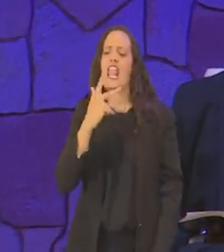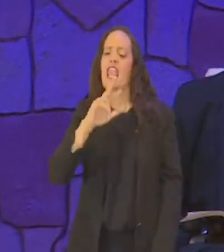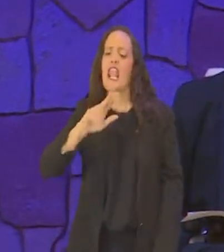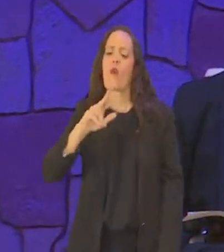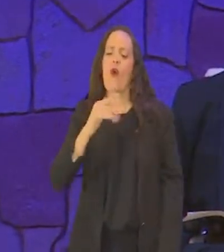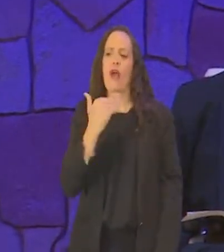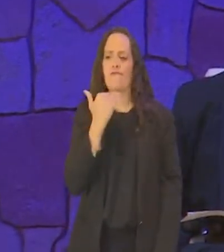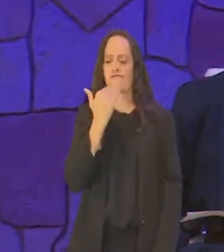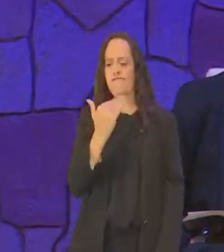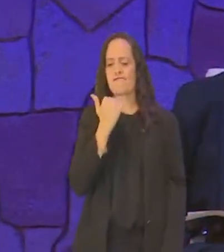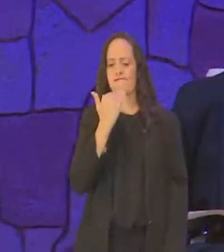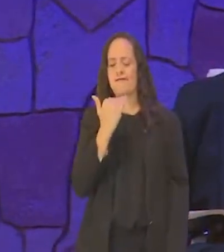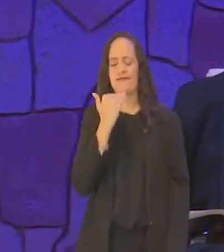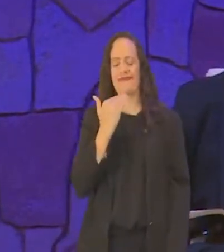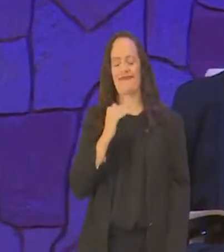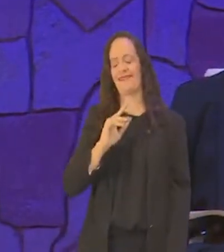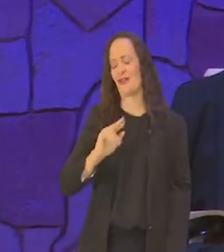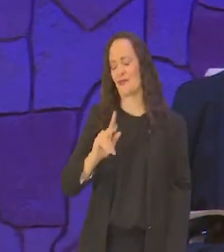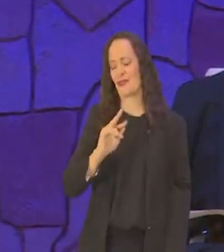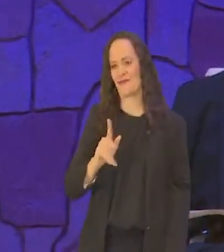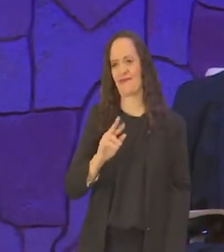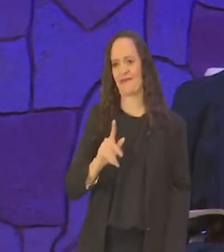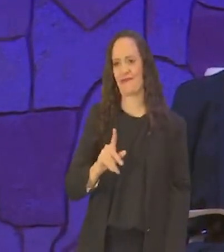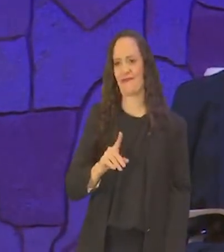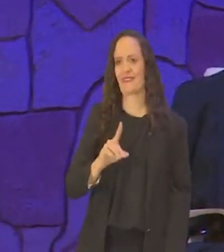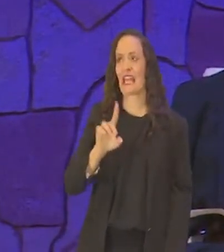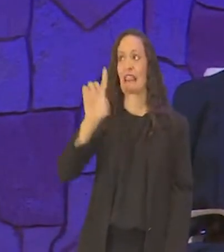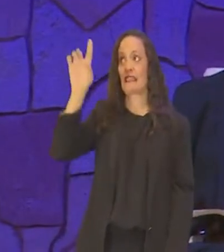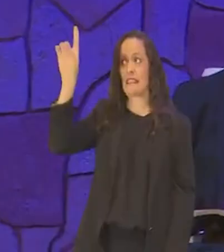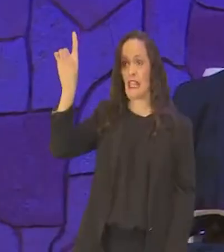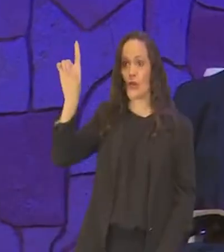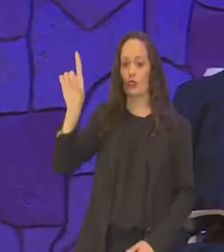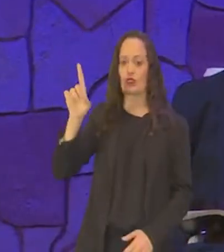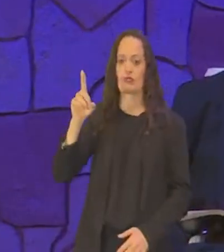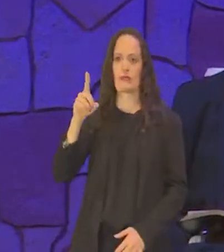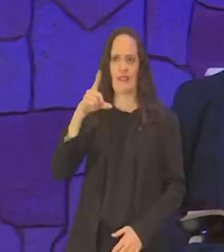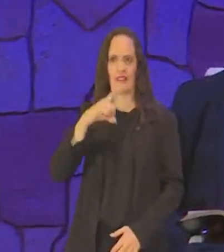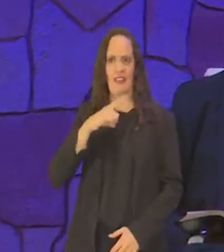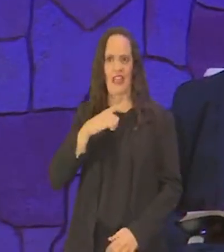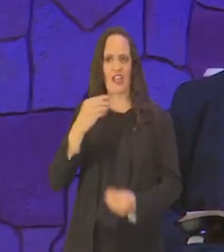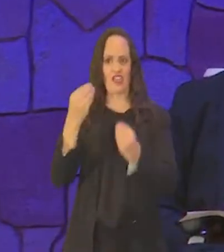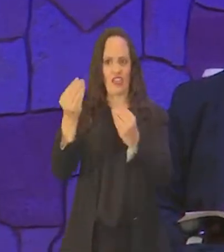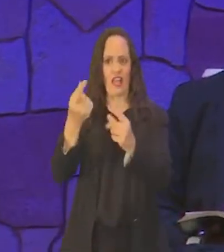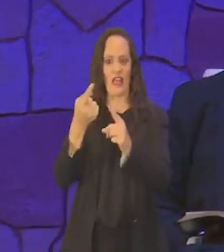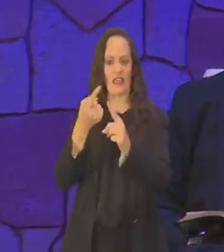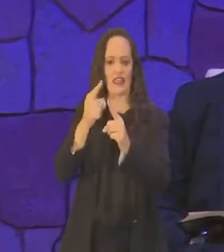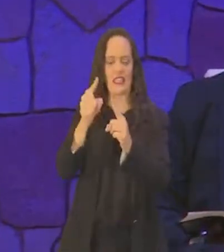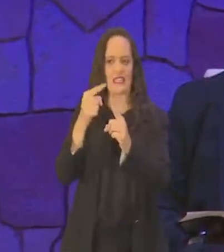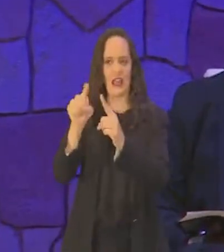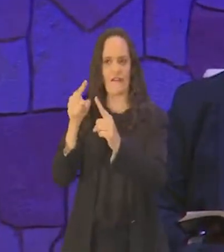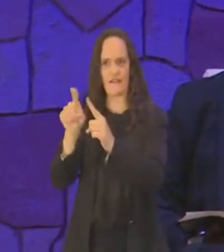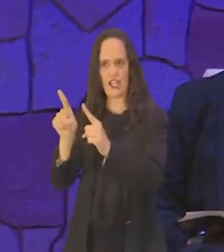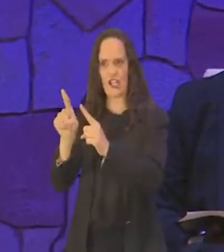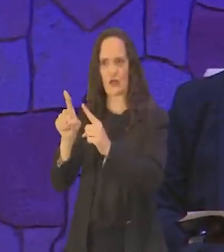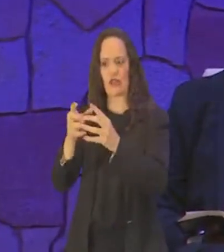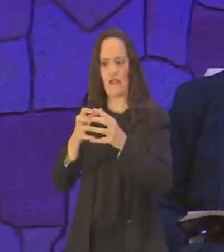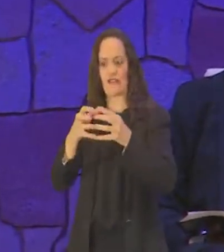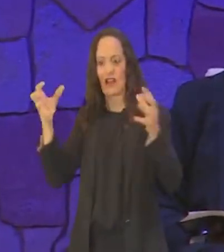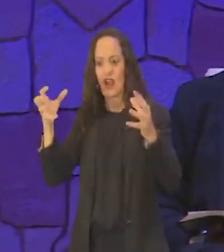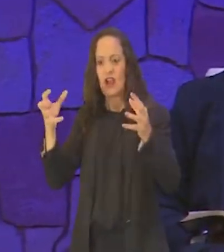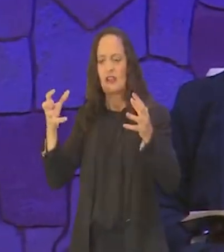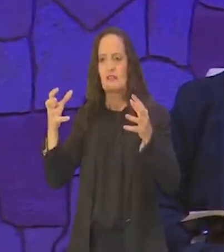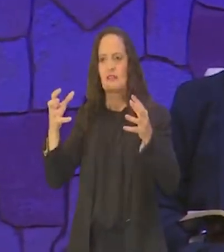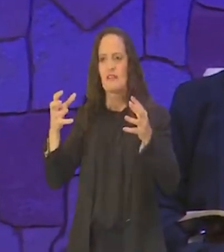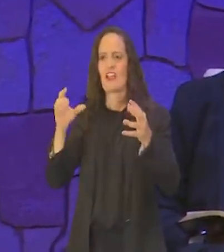O Senhor não nos coloca em ambientes difíceis, em desafios grandes, em riscos, por